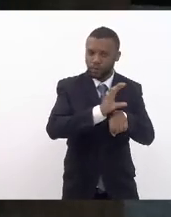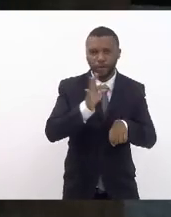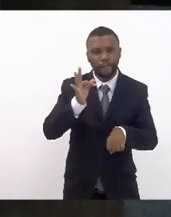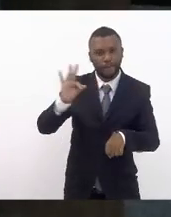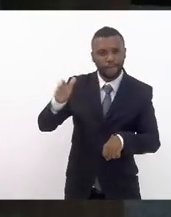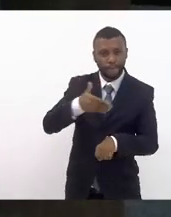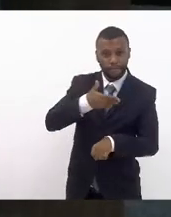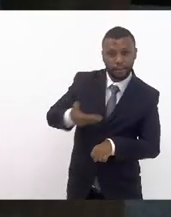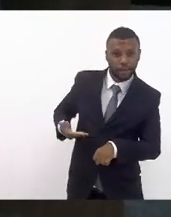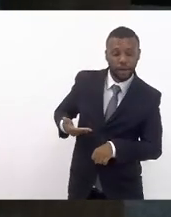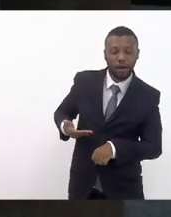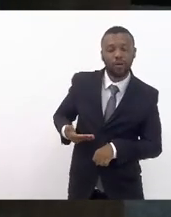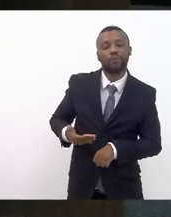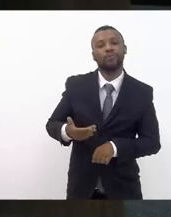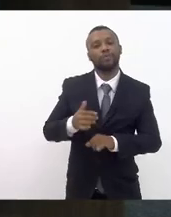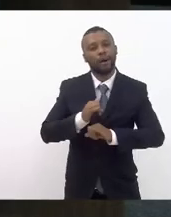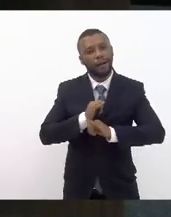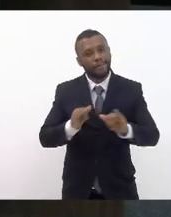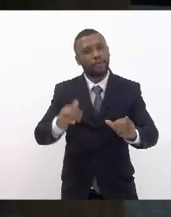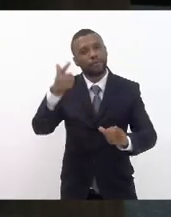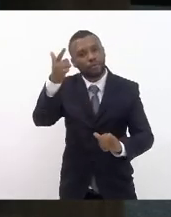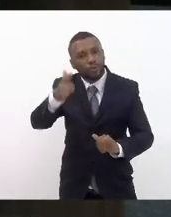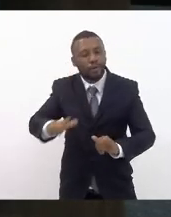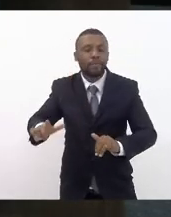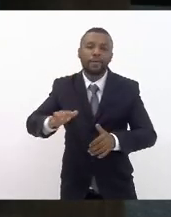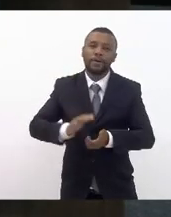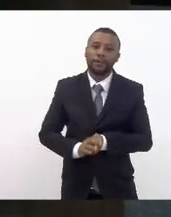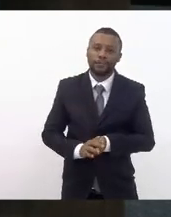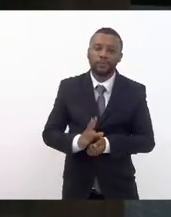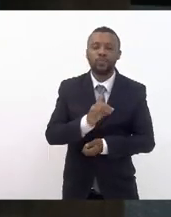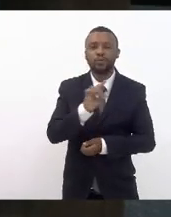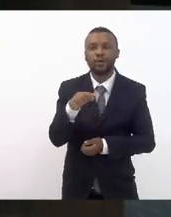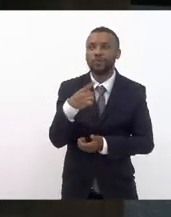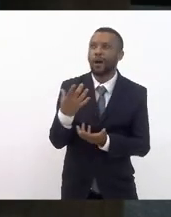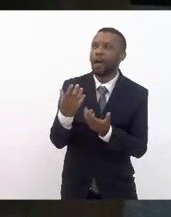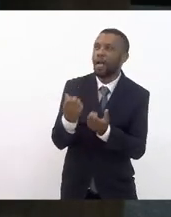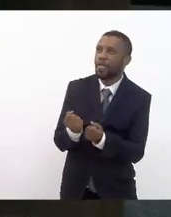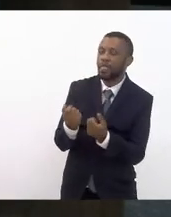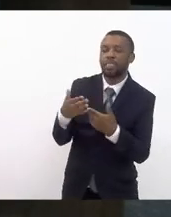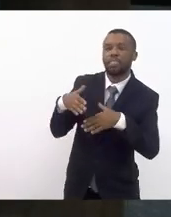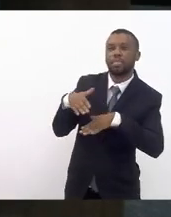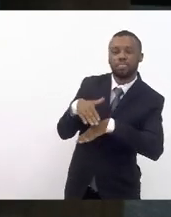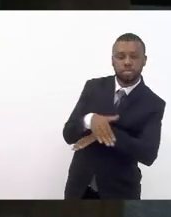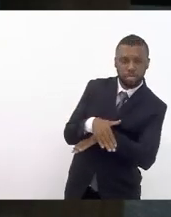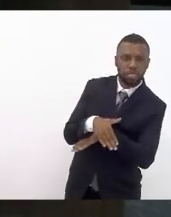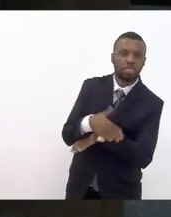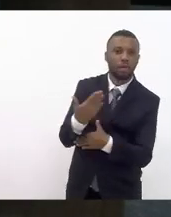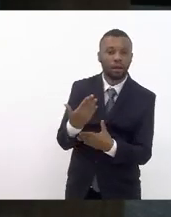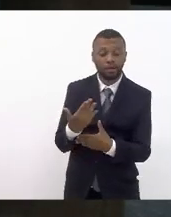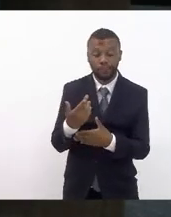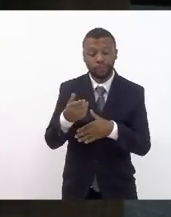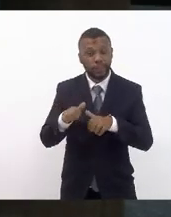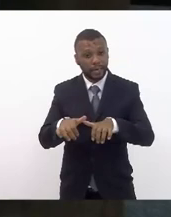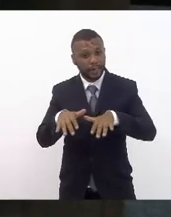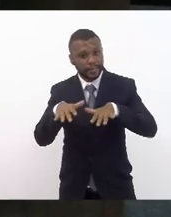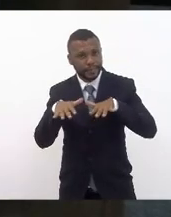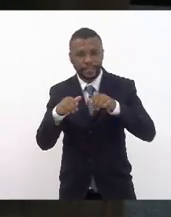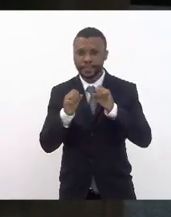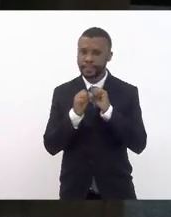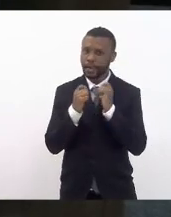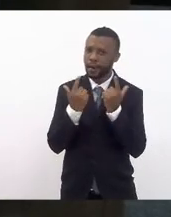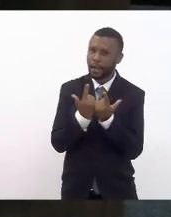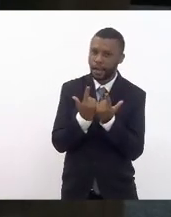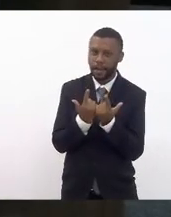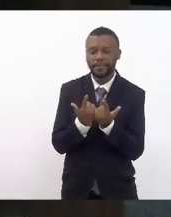a dizer, senhora presidente, no dia da rendição, este parlamento